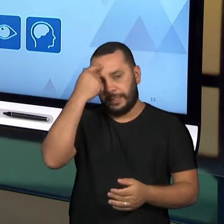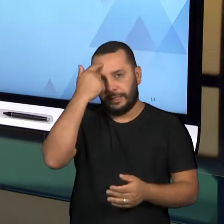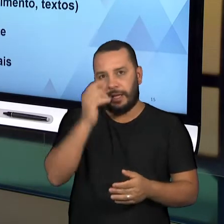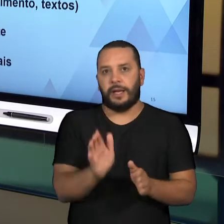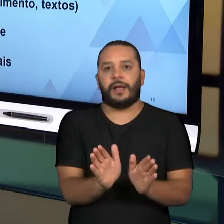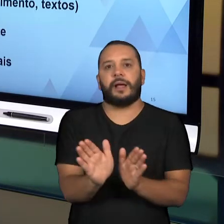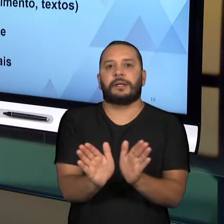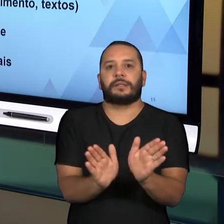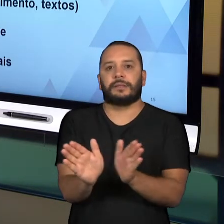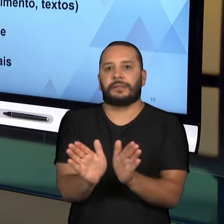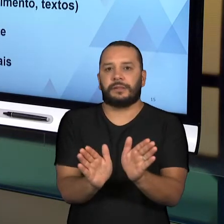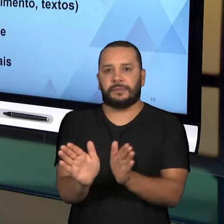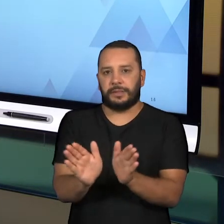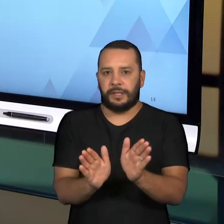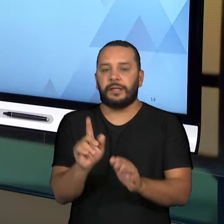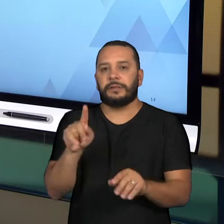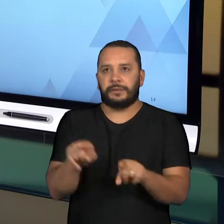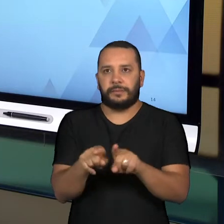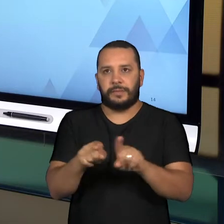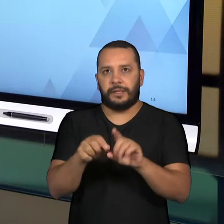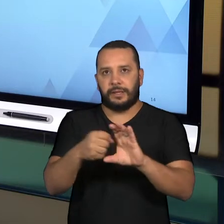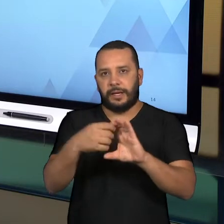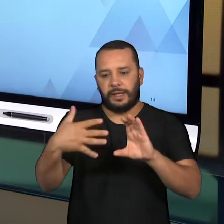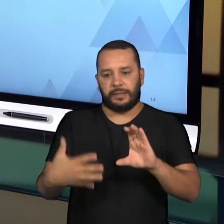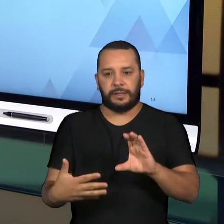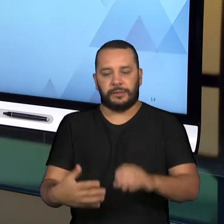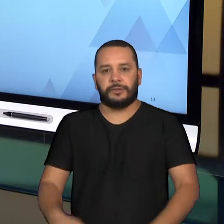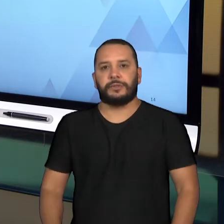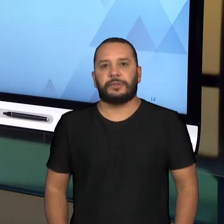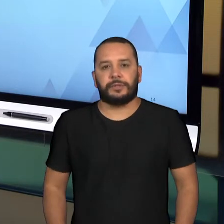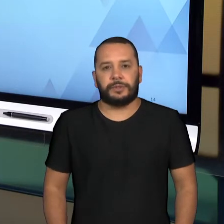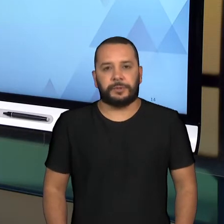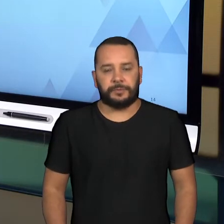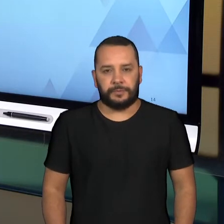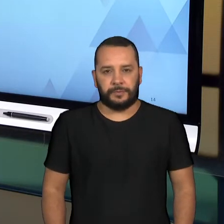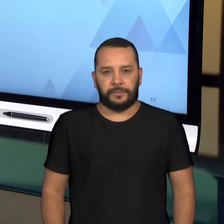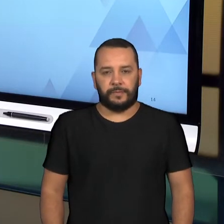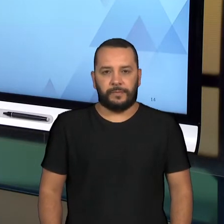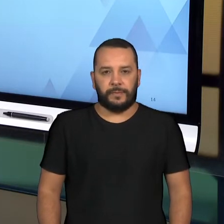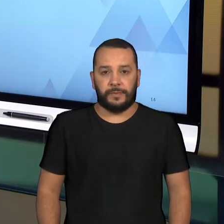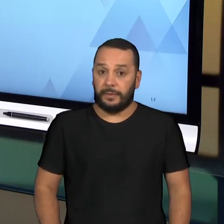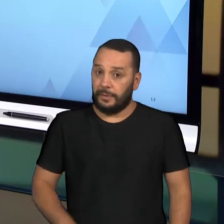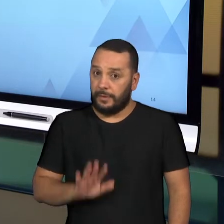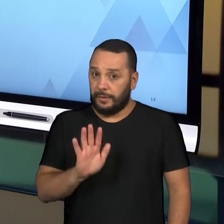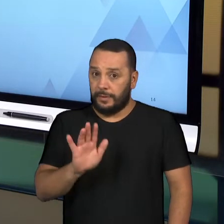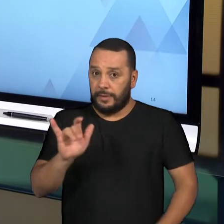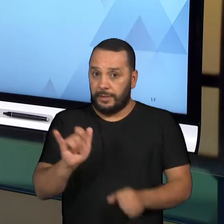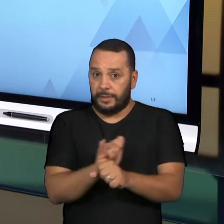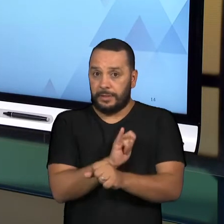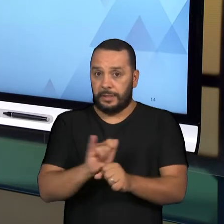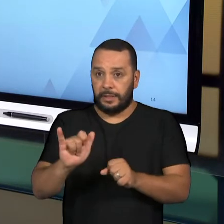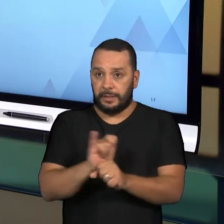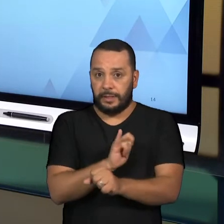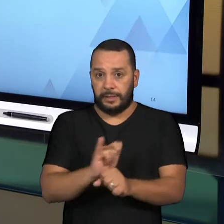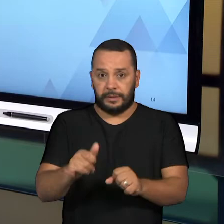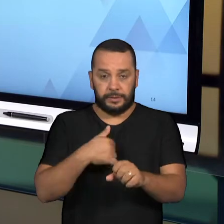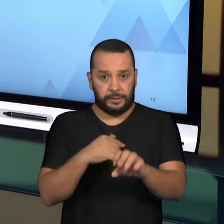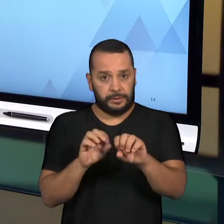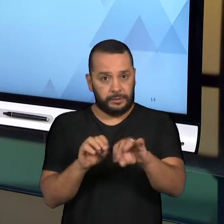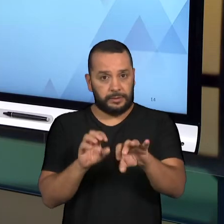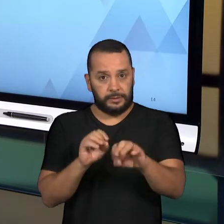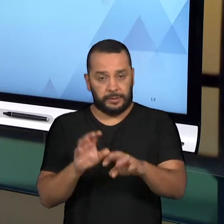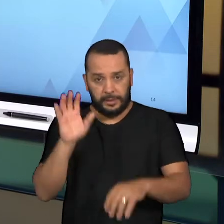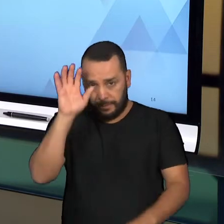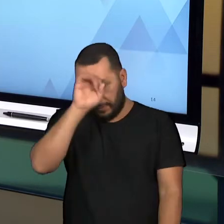também a respeito dessa a dicas né bom as estratégias de ensino-aprendizagem